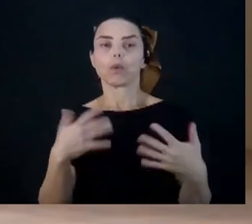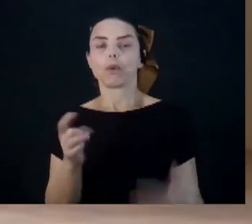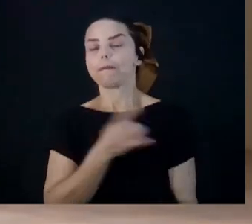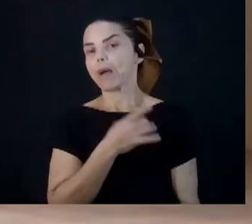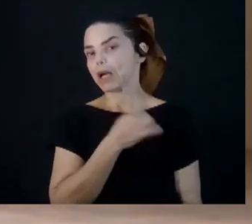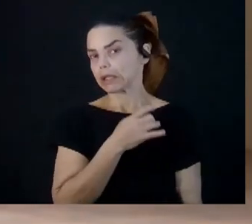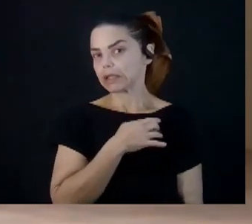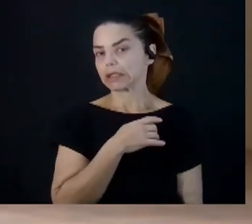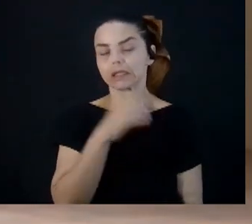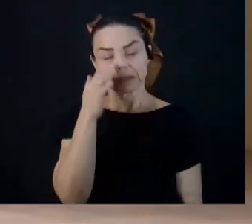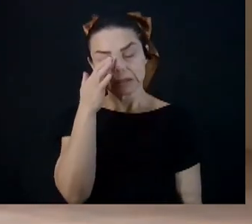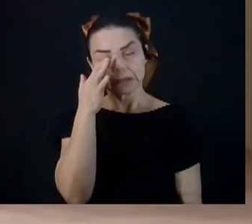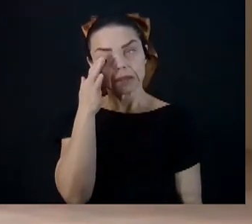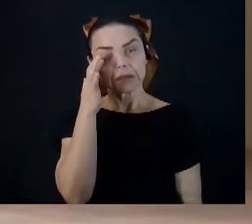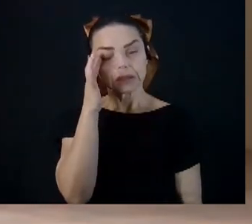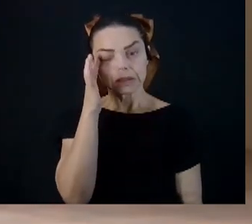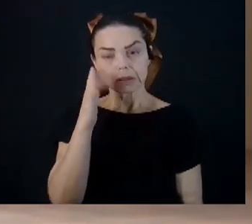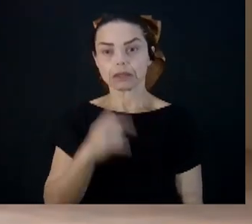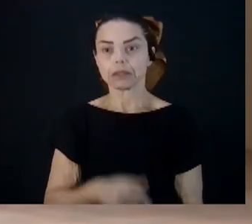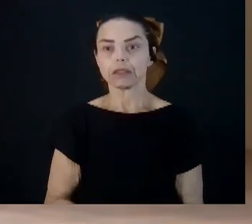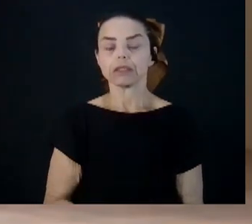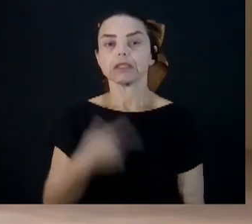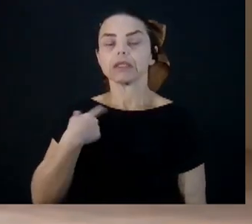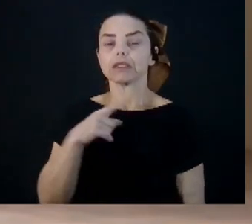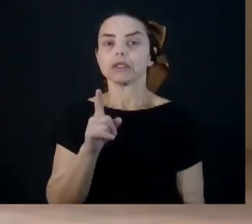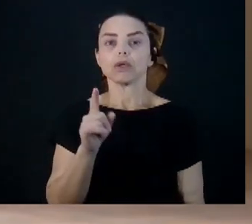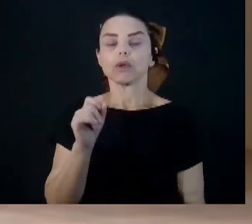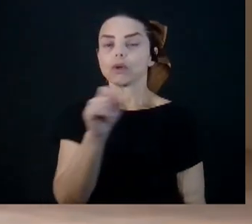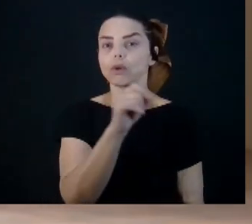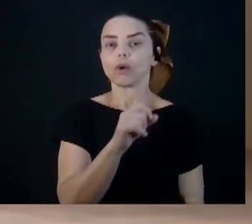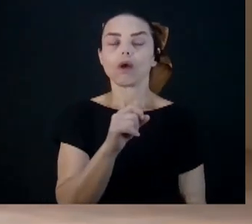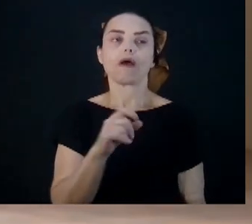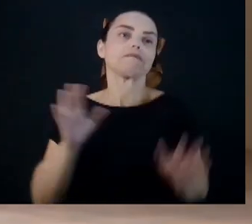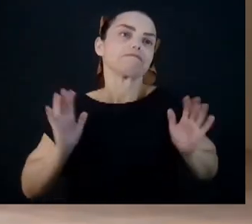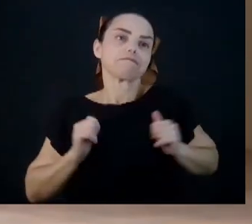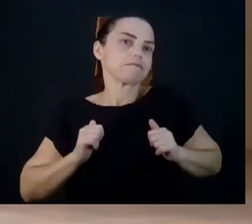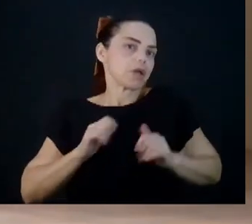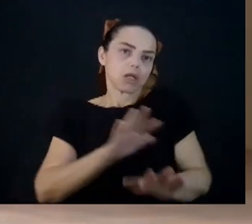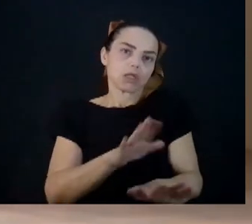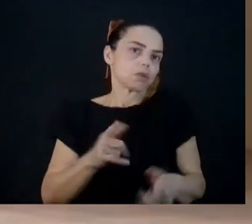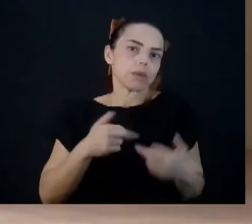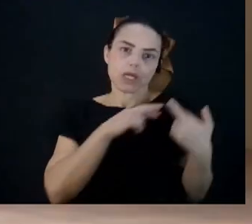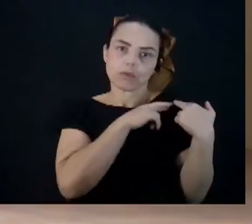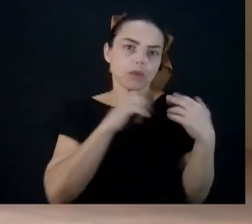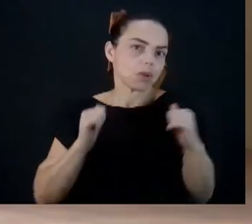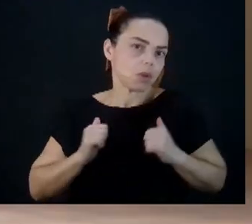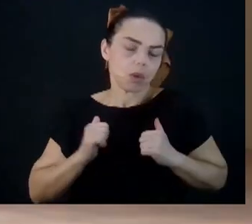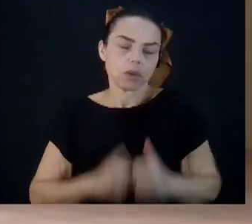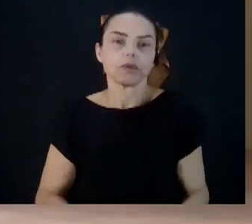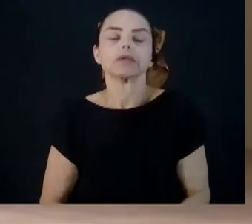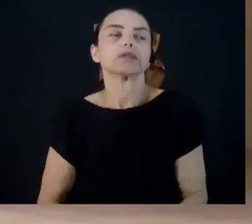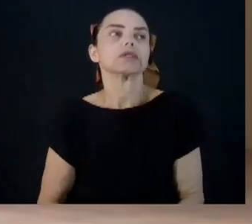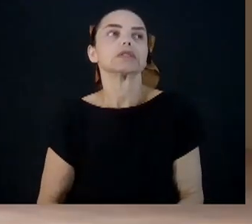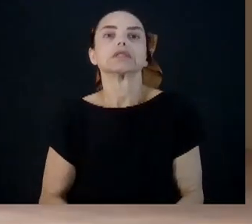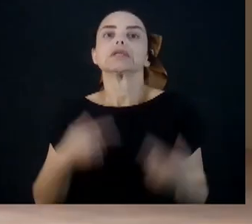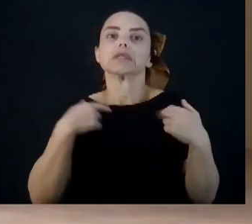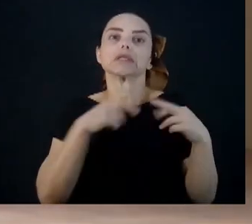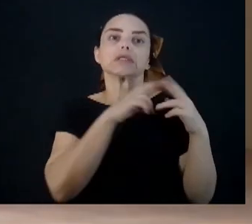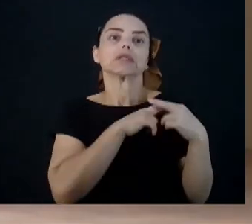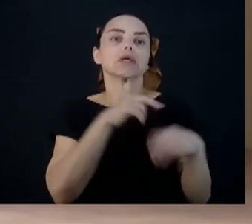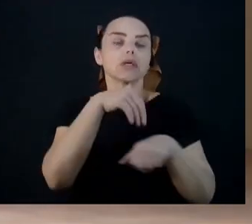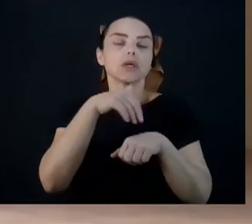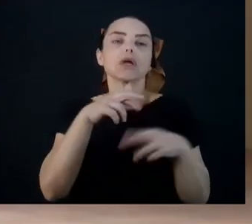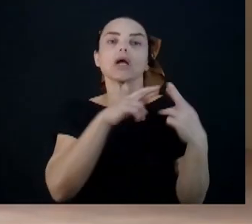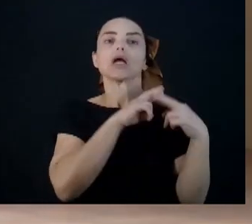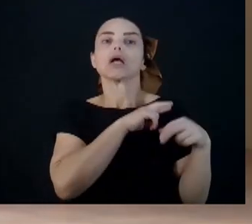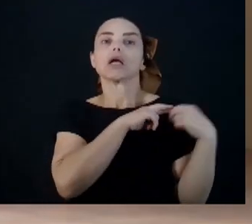época. Ela se isentou do negócio. Tipo assim, essa responsabilidade não é minha. Passou a responsabilidade para a Igreja Católica. E no fim